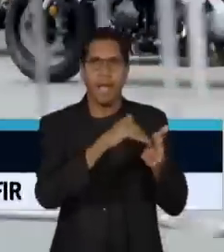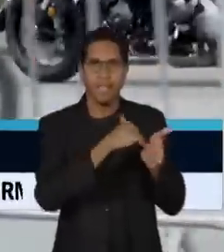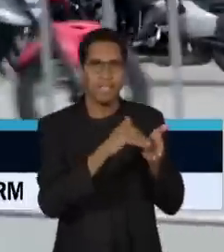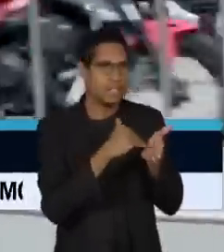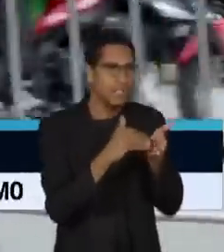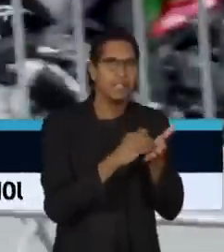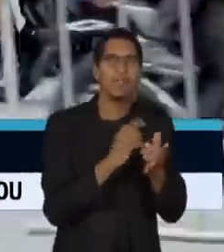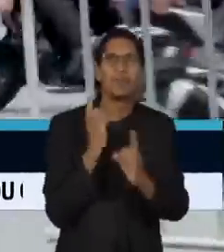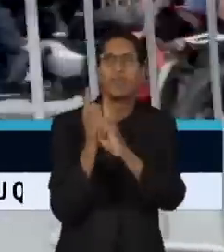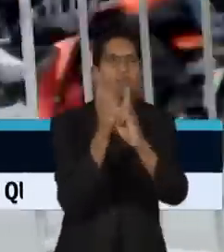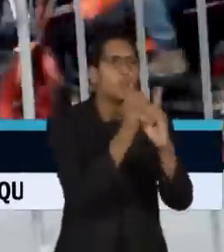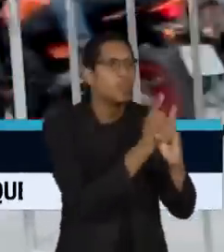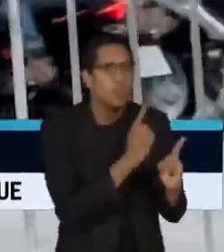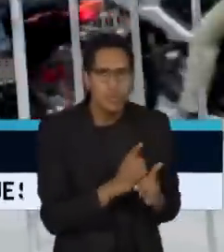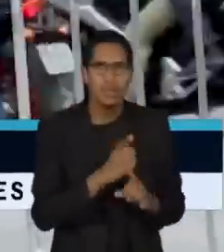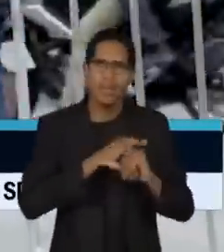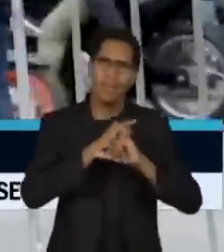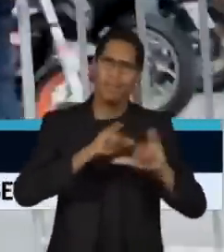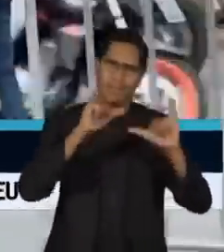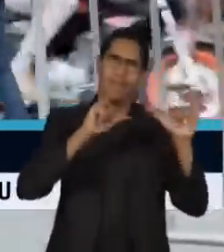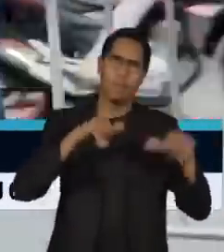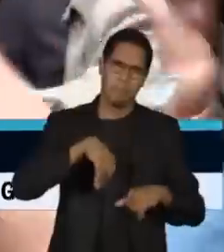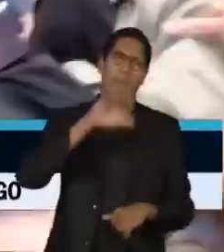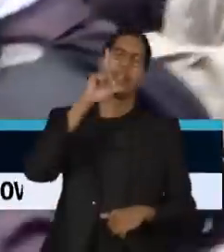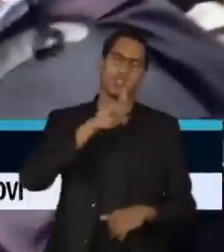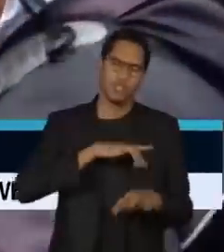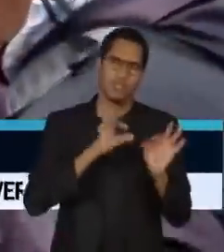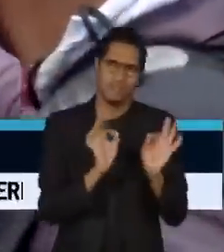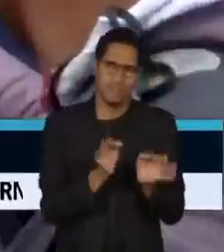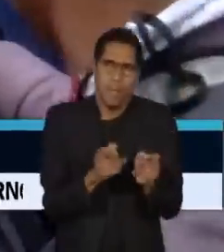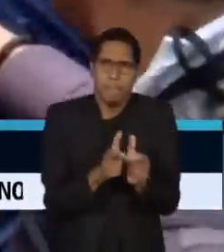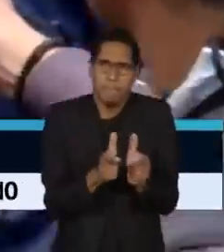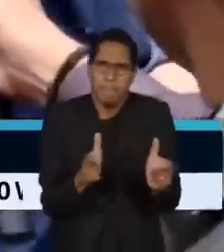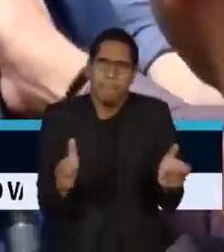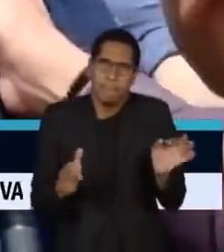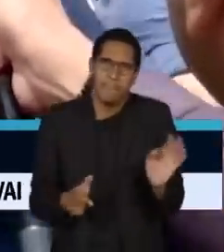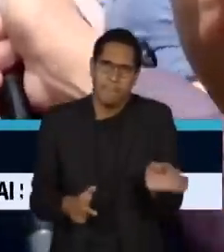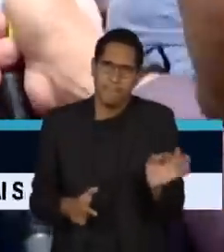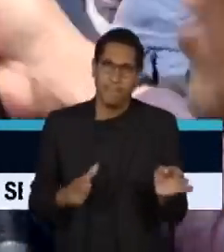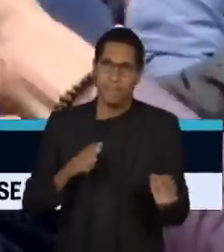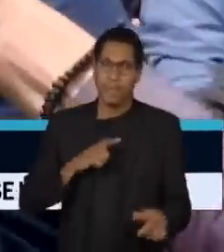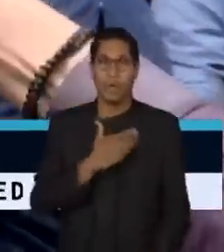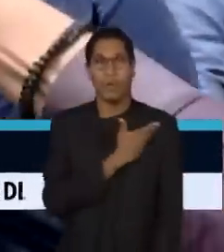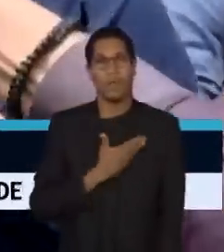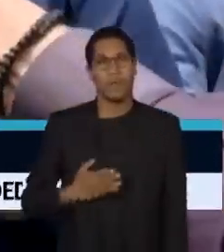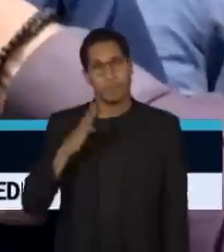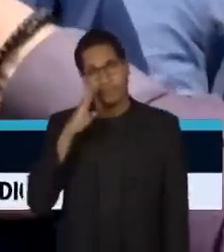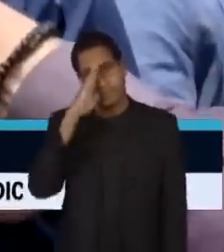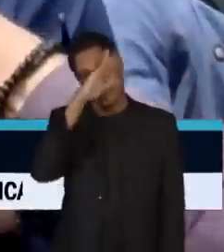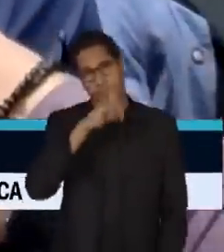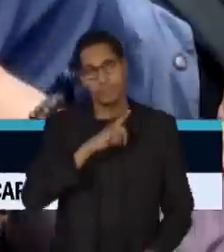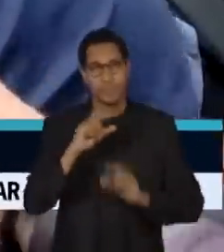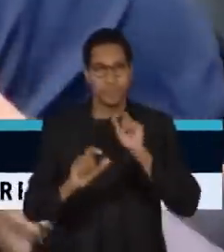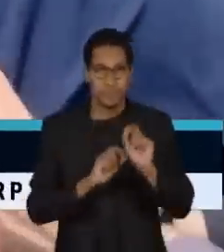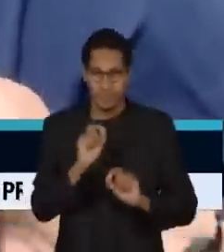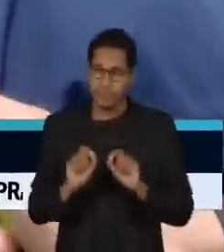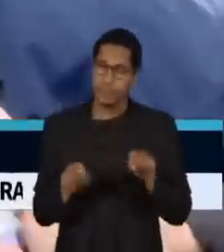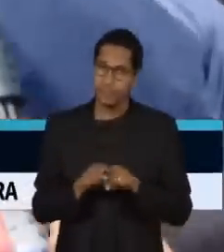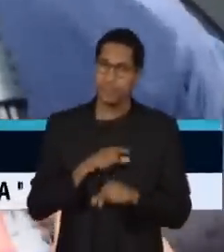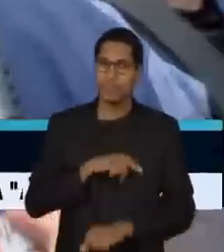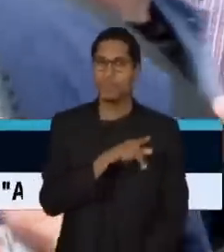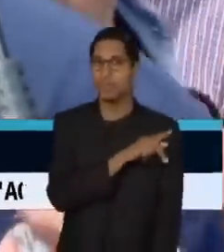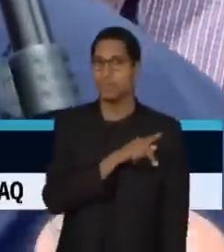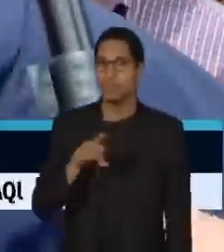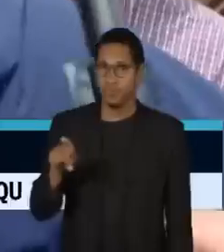agendas muito mais de campanha, vamos ser sinceros, né? Grande parte do governo Bolsonaro, das atividades do